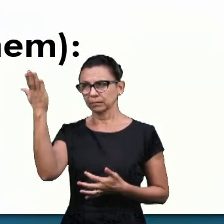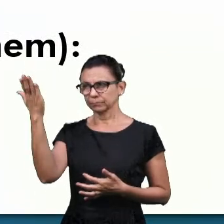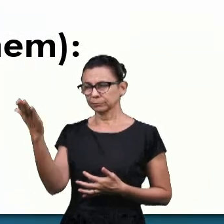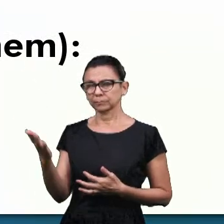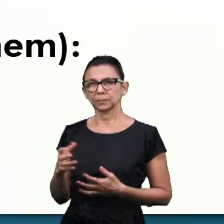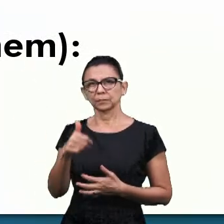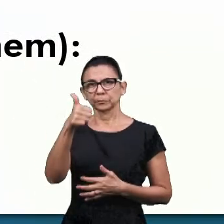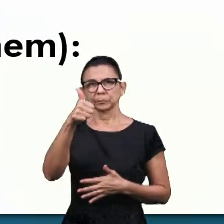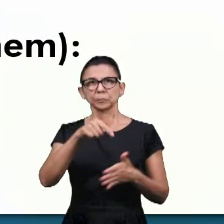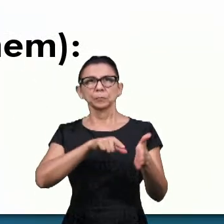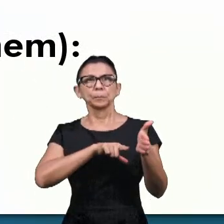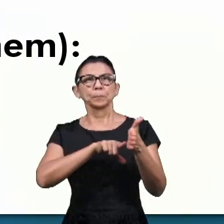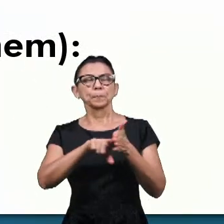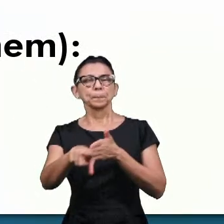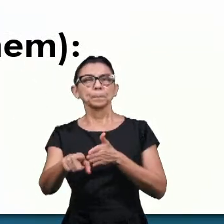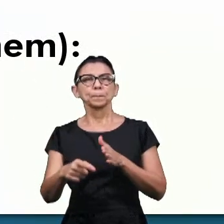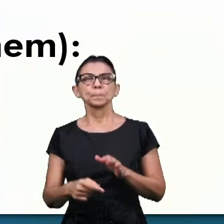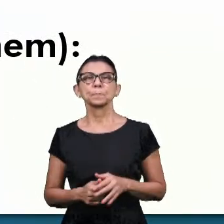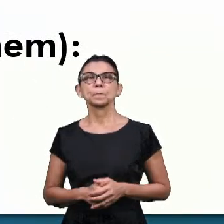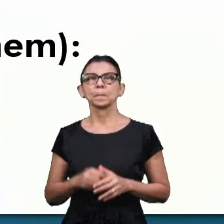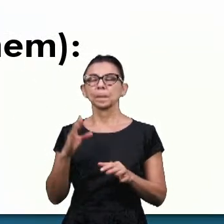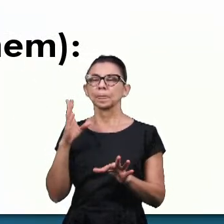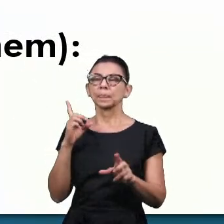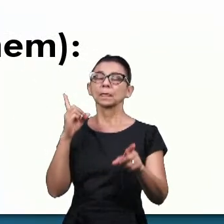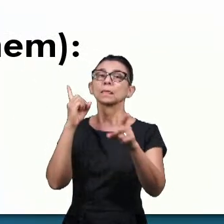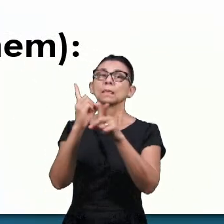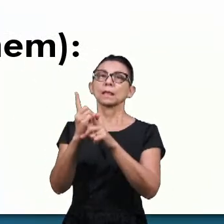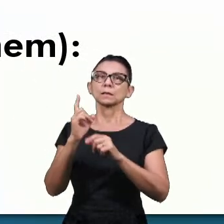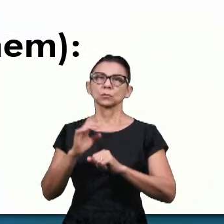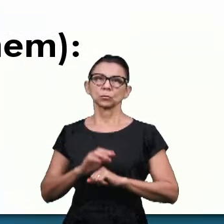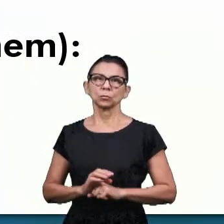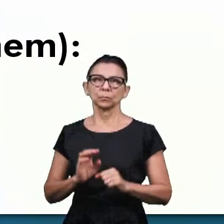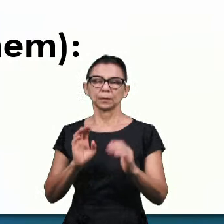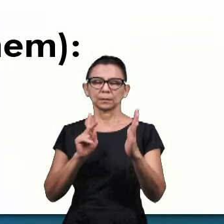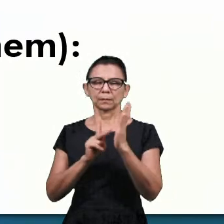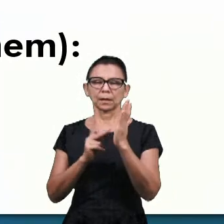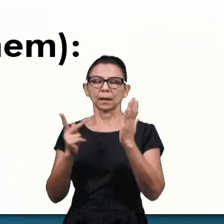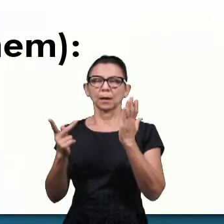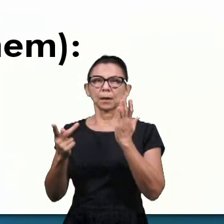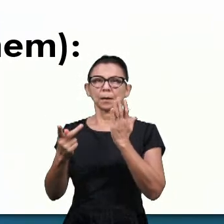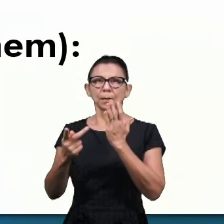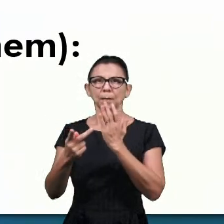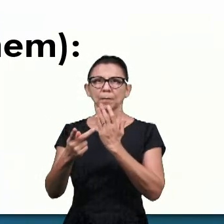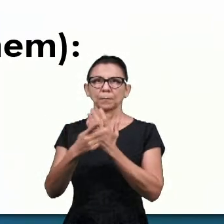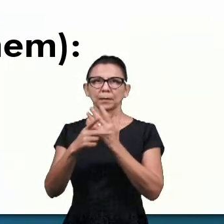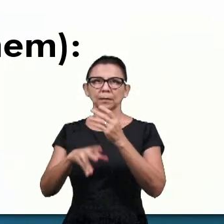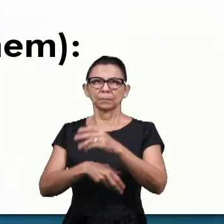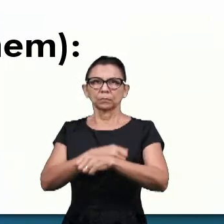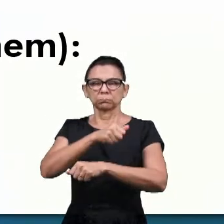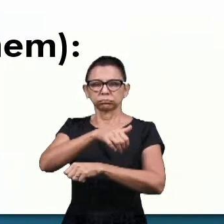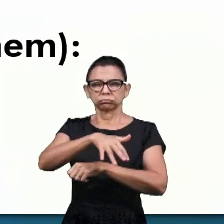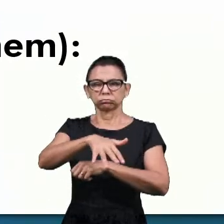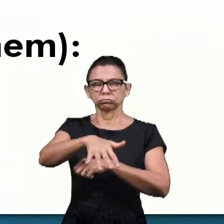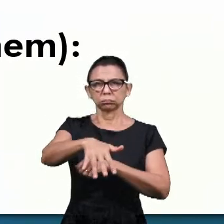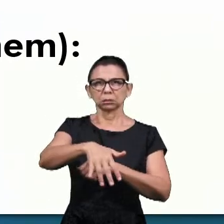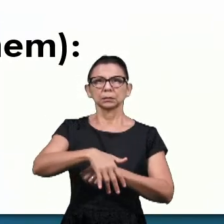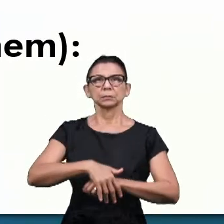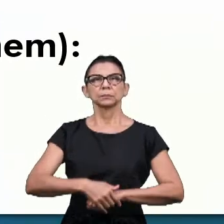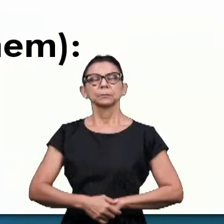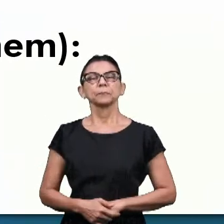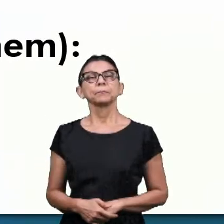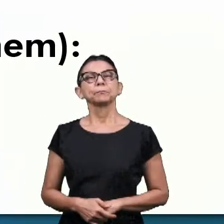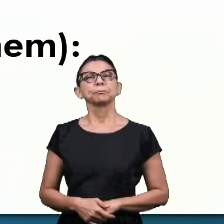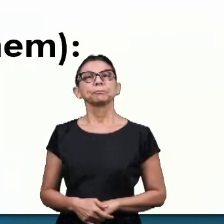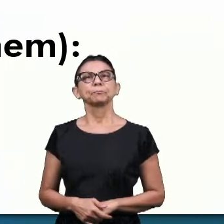pergunta. Identifique na parábola do semeador, ou seja, essa parábola do semeador, que